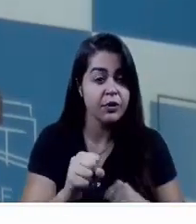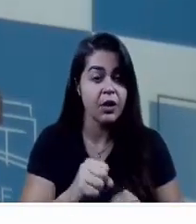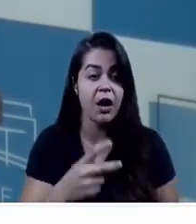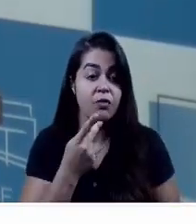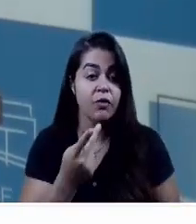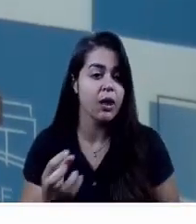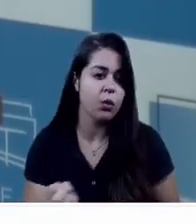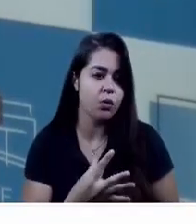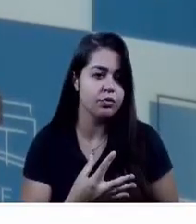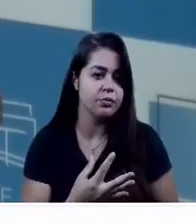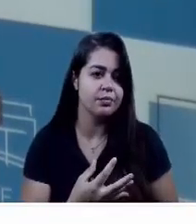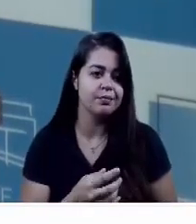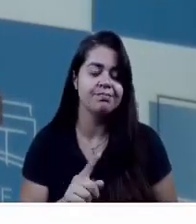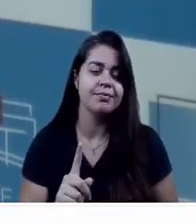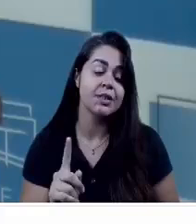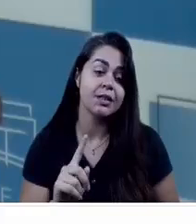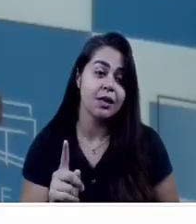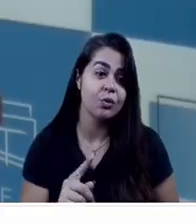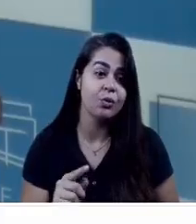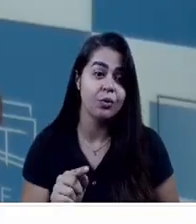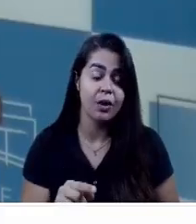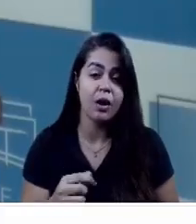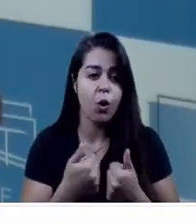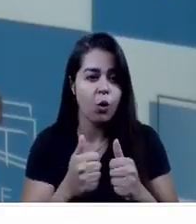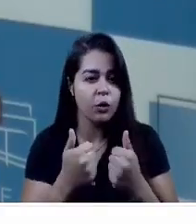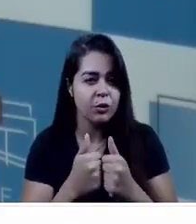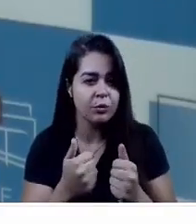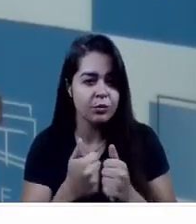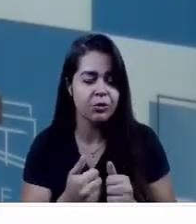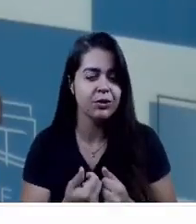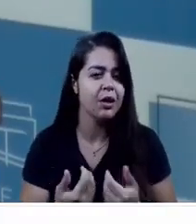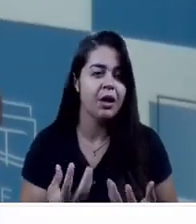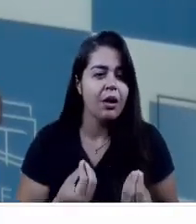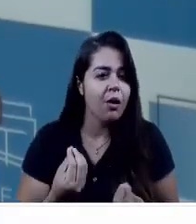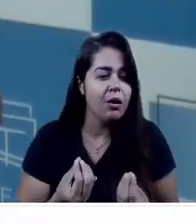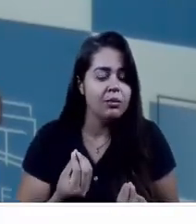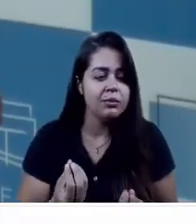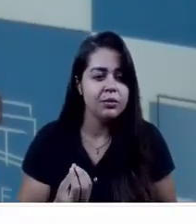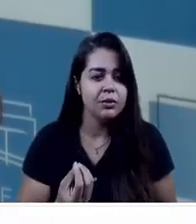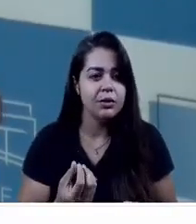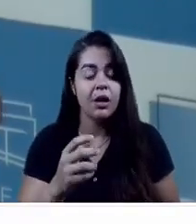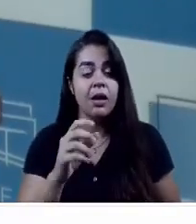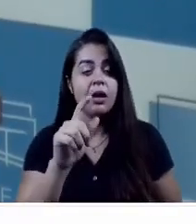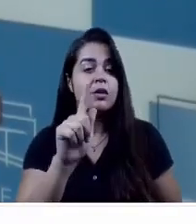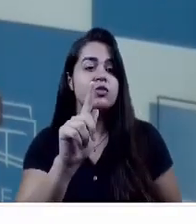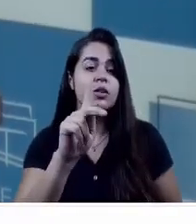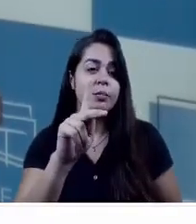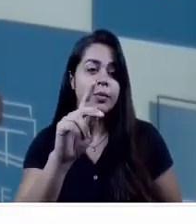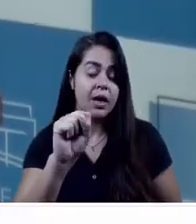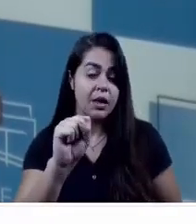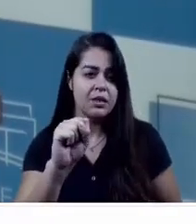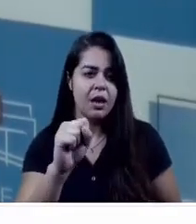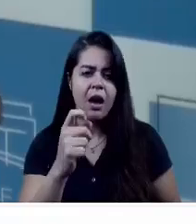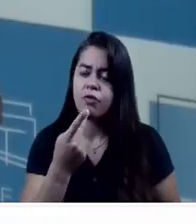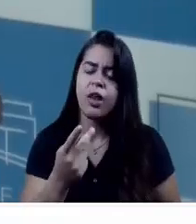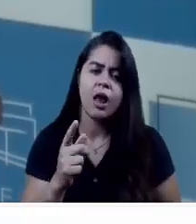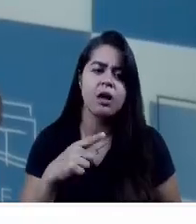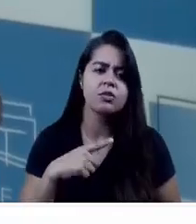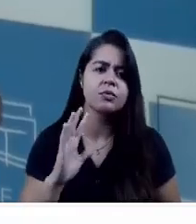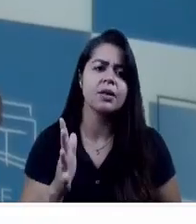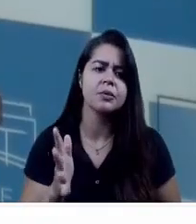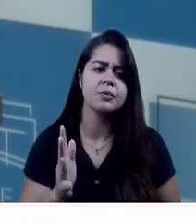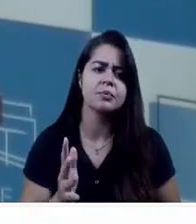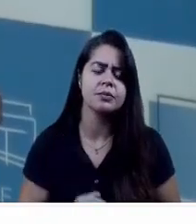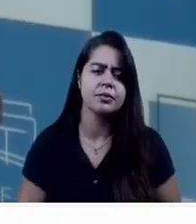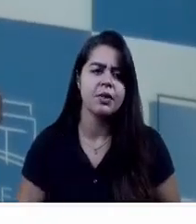só fala sobre manutenção. Aí eu perguntei do GPS, ele falou, não, mas GPS já tem. Eu intimo vocês entrarem